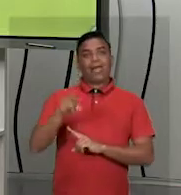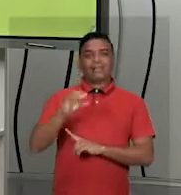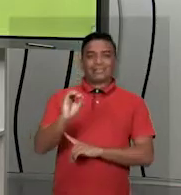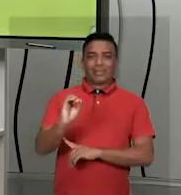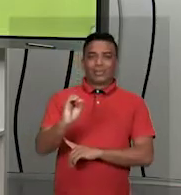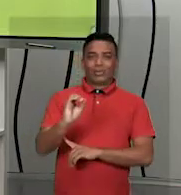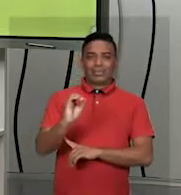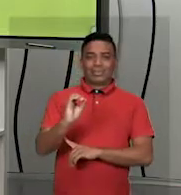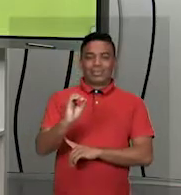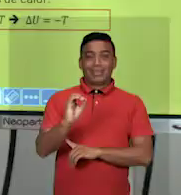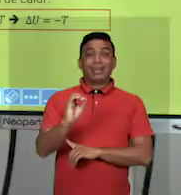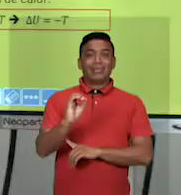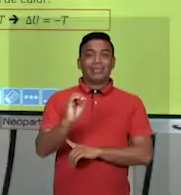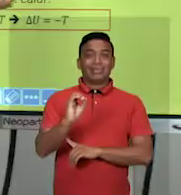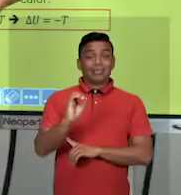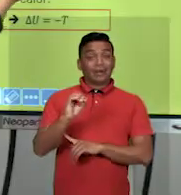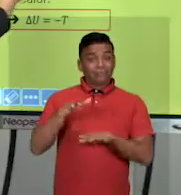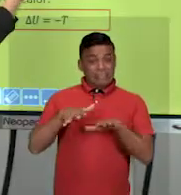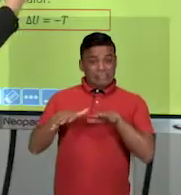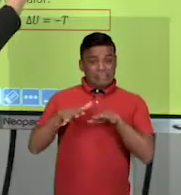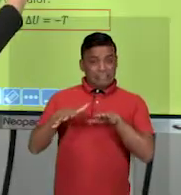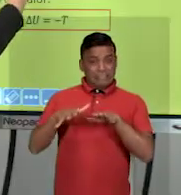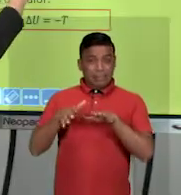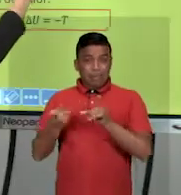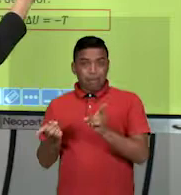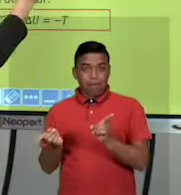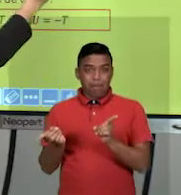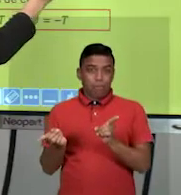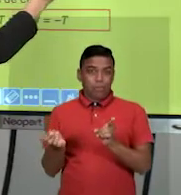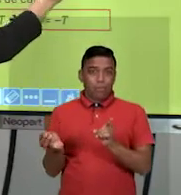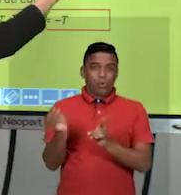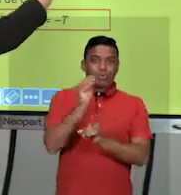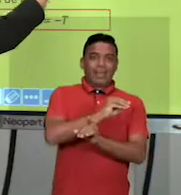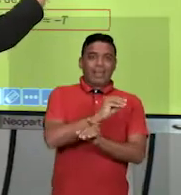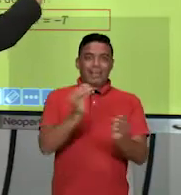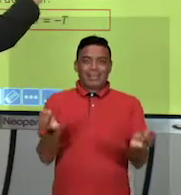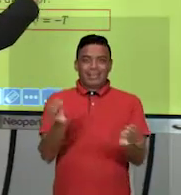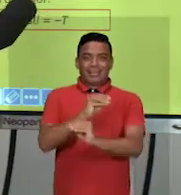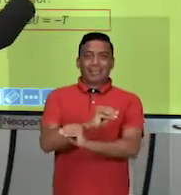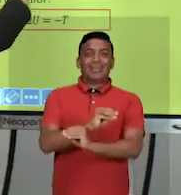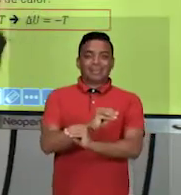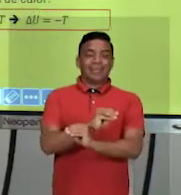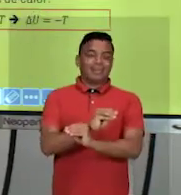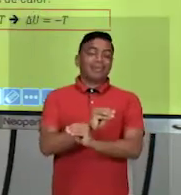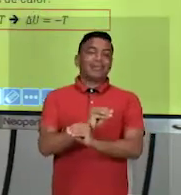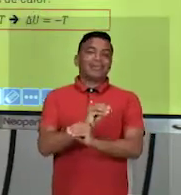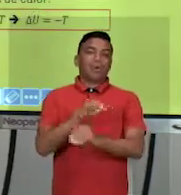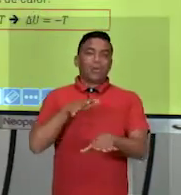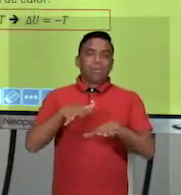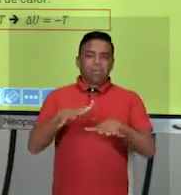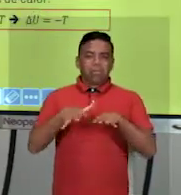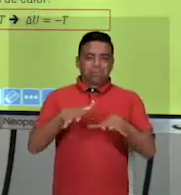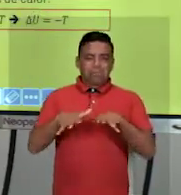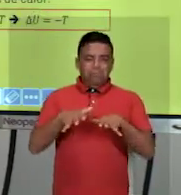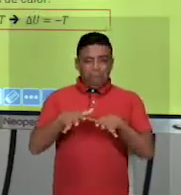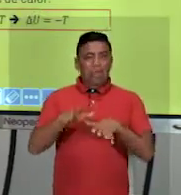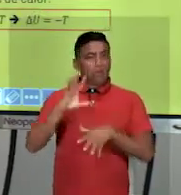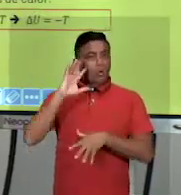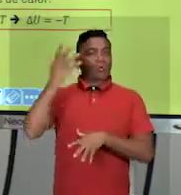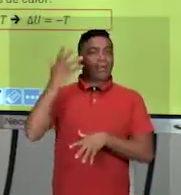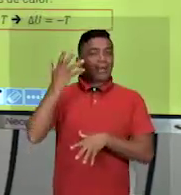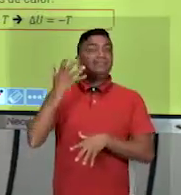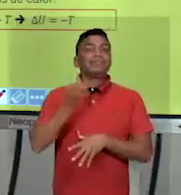Então, você passando o trabalho para o lado de cada equação, você vai ter que o trabalho realizado vai ser exatamente igual